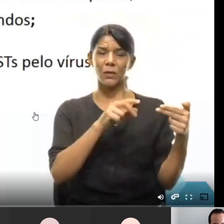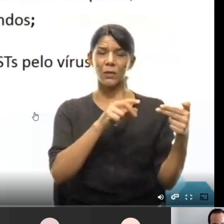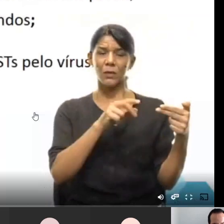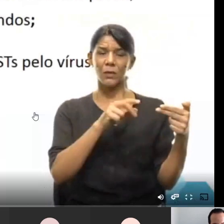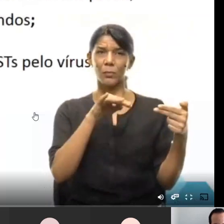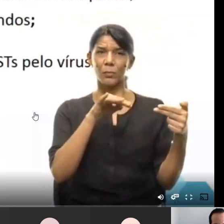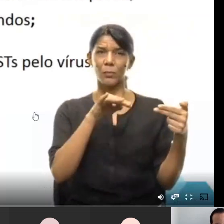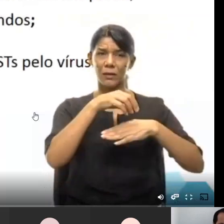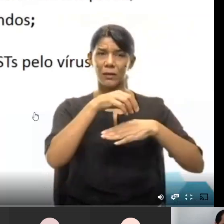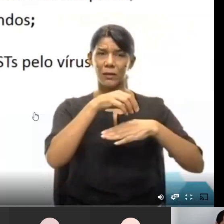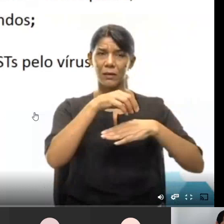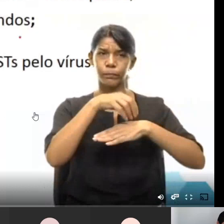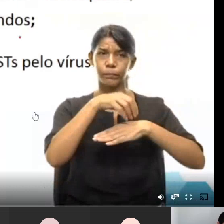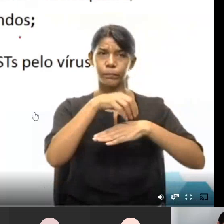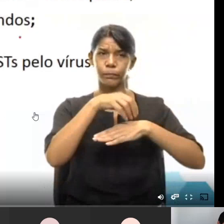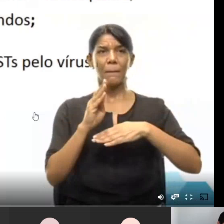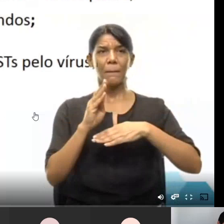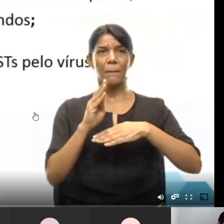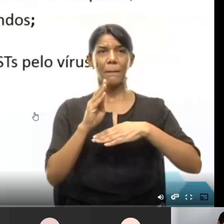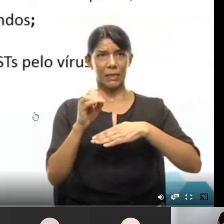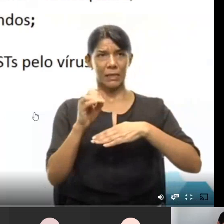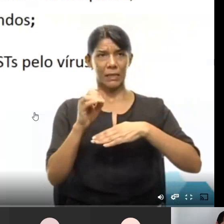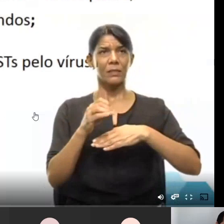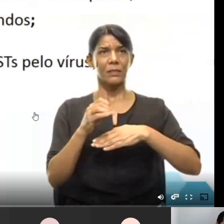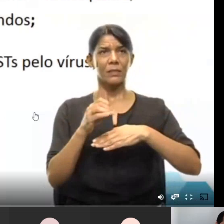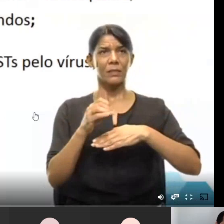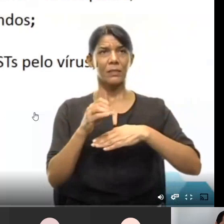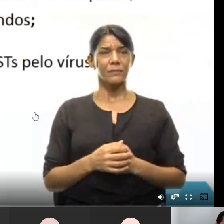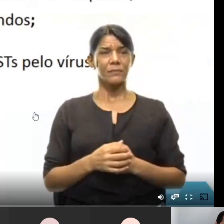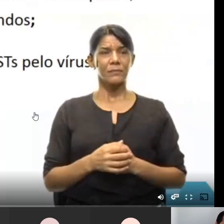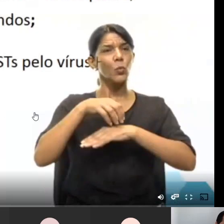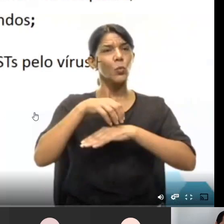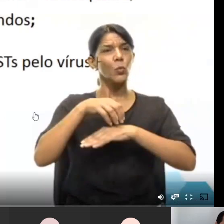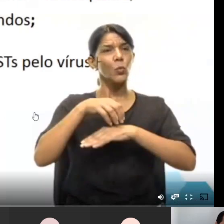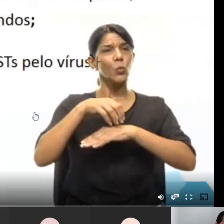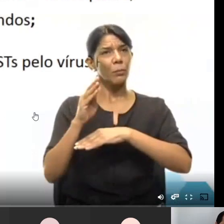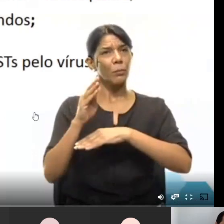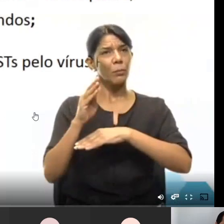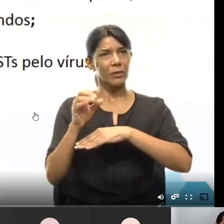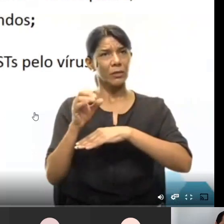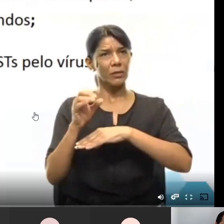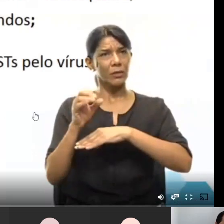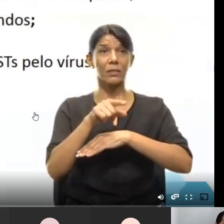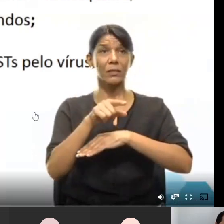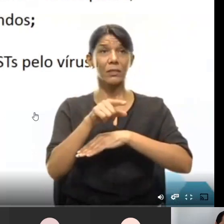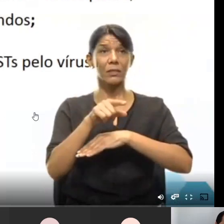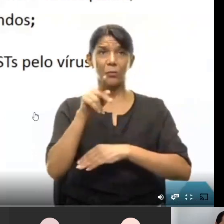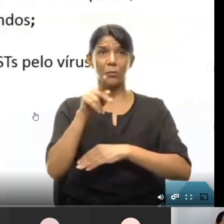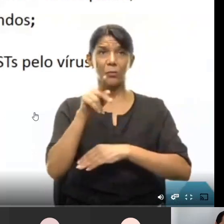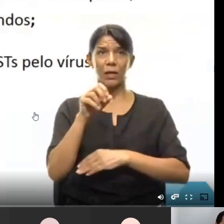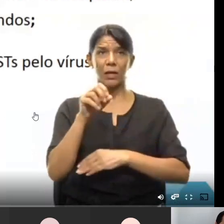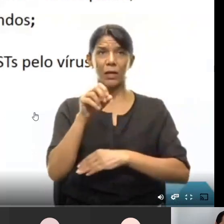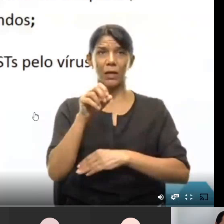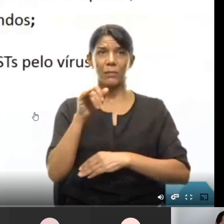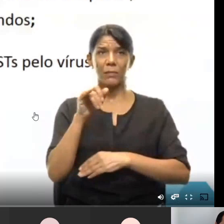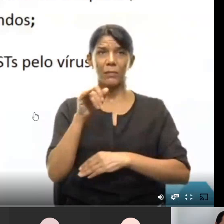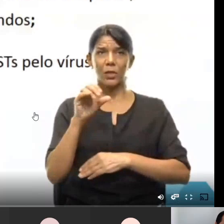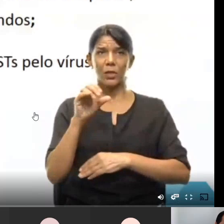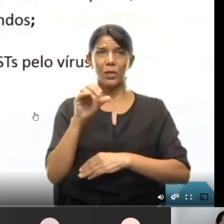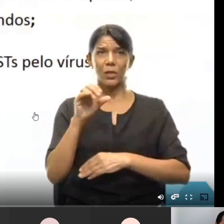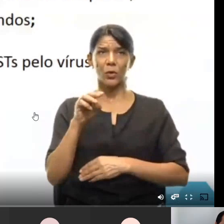neoplasia benigna, tá? Uma neoplasia benigna, e nesse caso é um papiloma, lembrem do sufixo